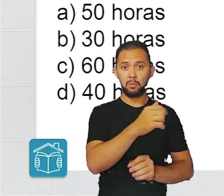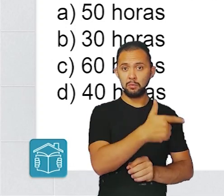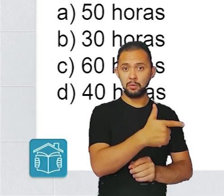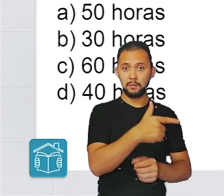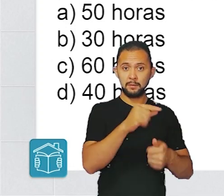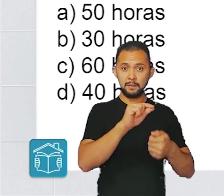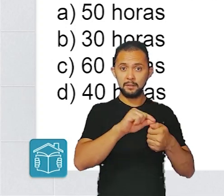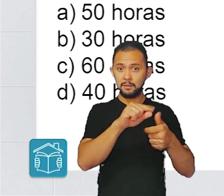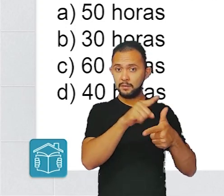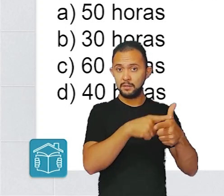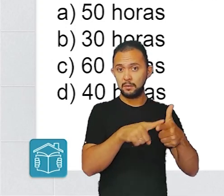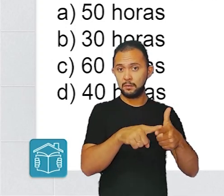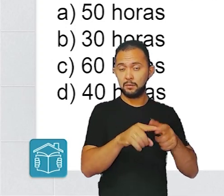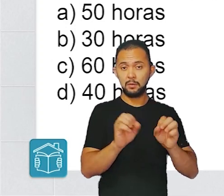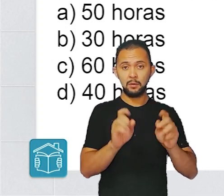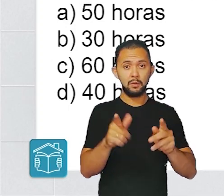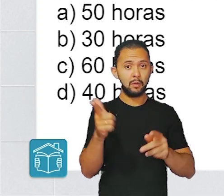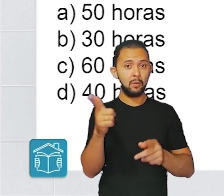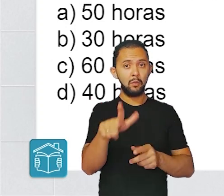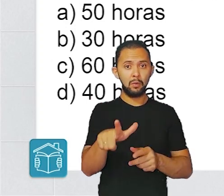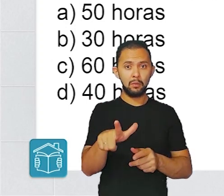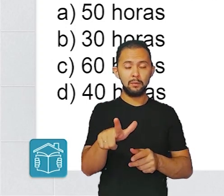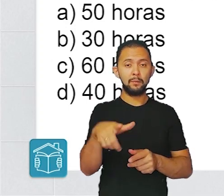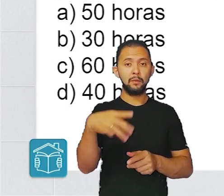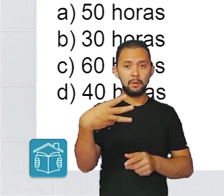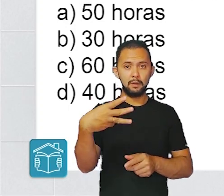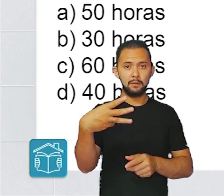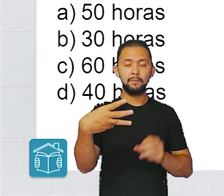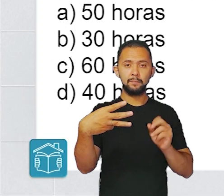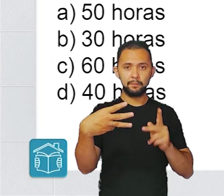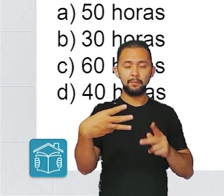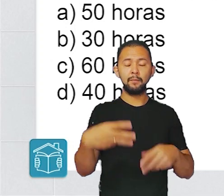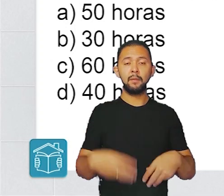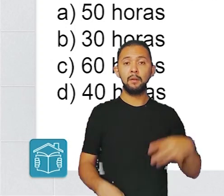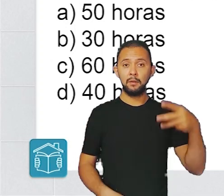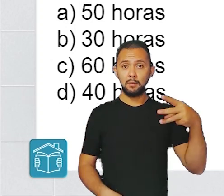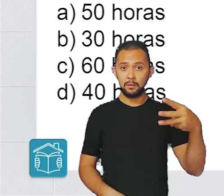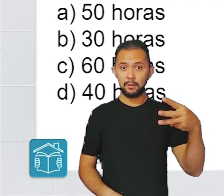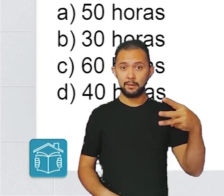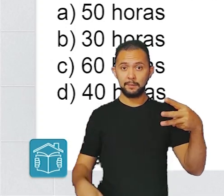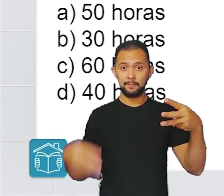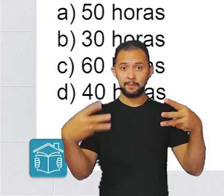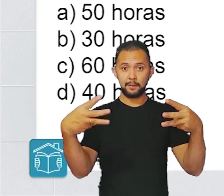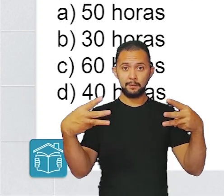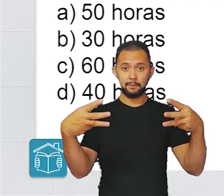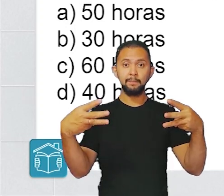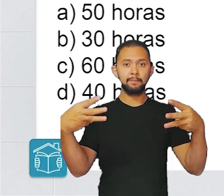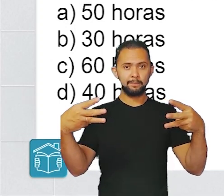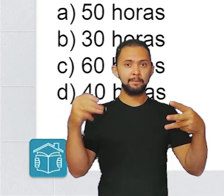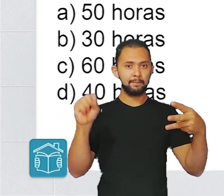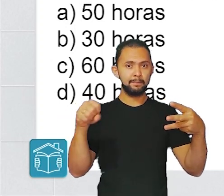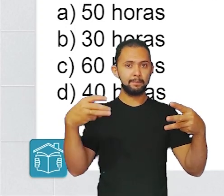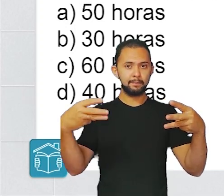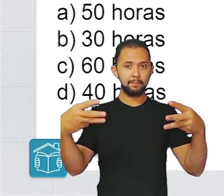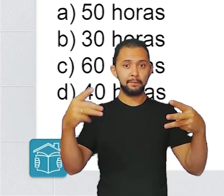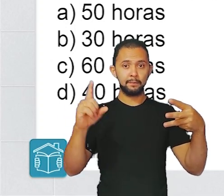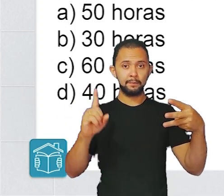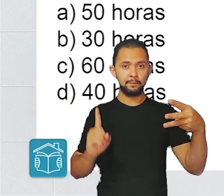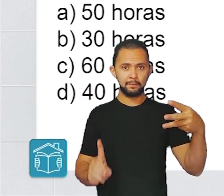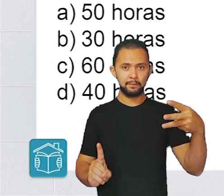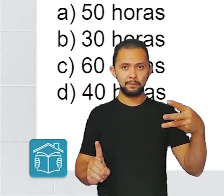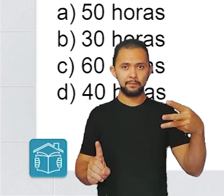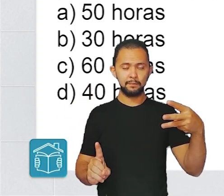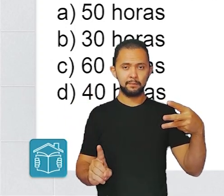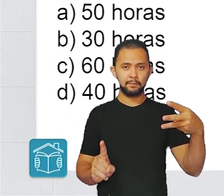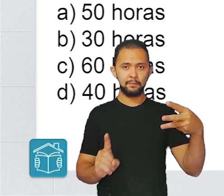por 2. Então, a gente vai para o próximo, que é o 3. Dá para a gente dividir por 3 algum deles? Sim, o próprio 3. Então, ó,